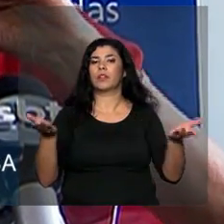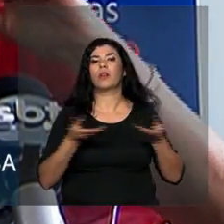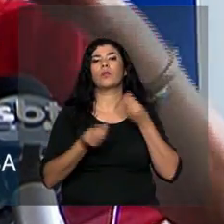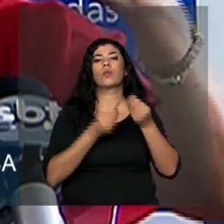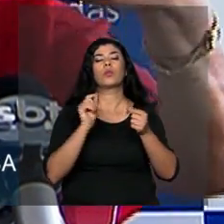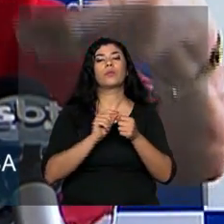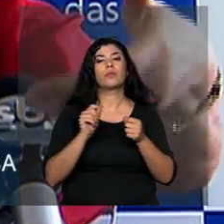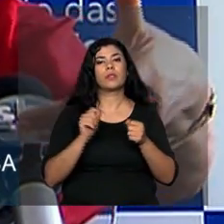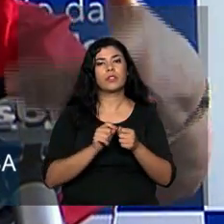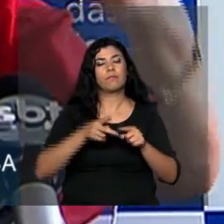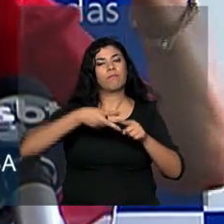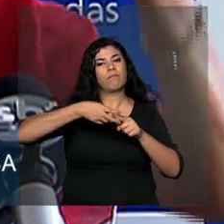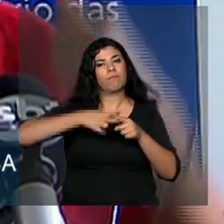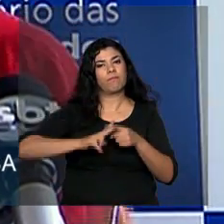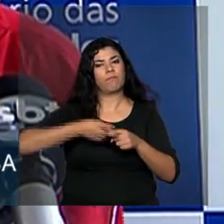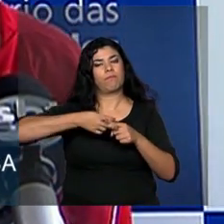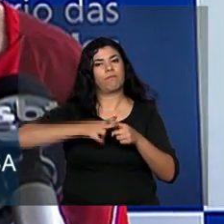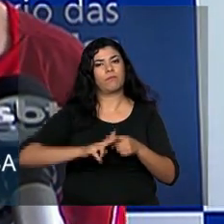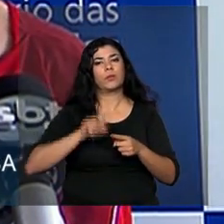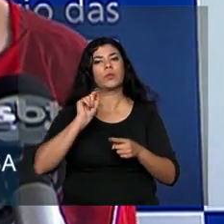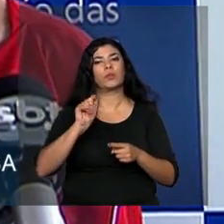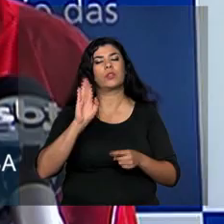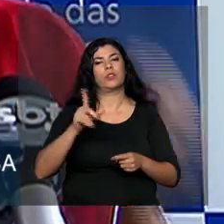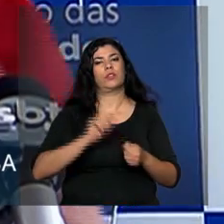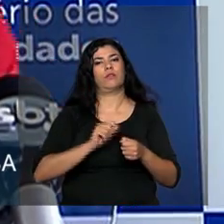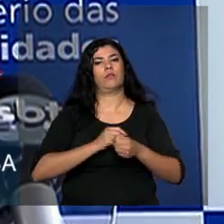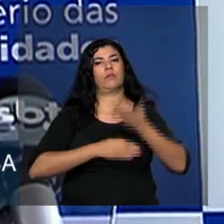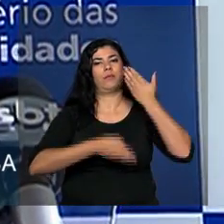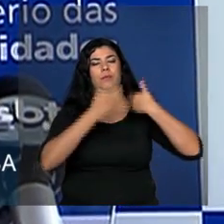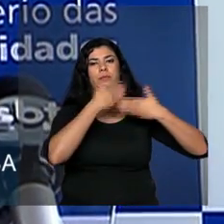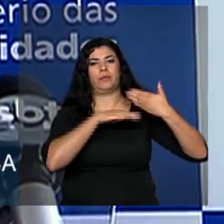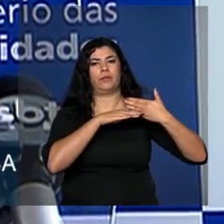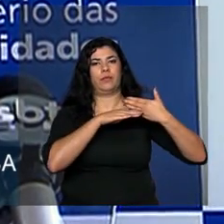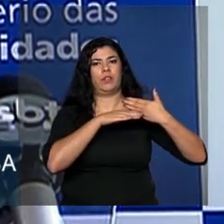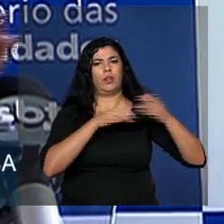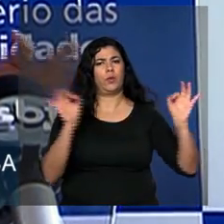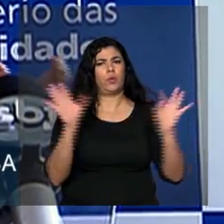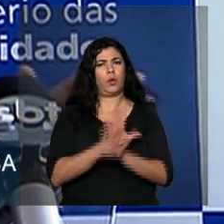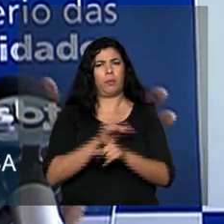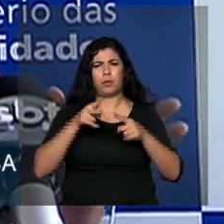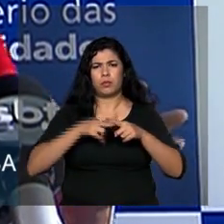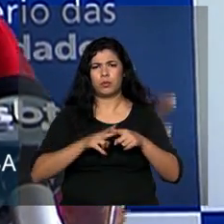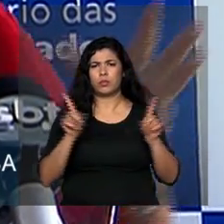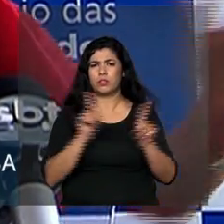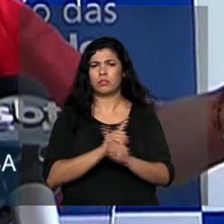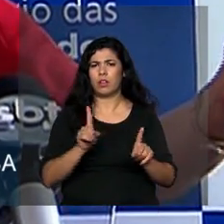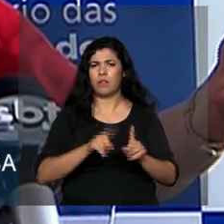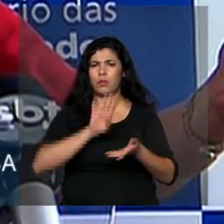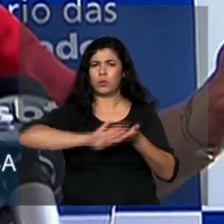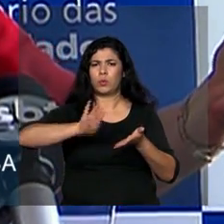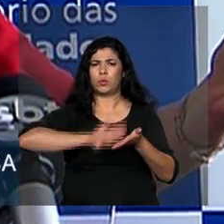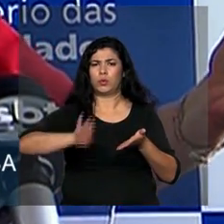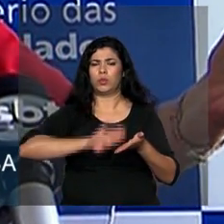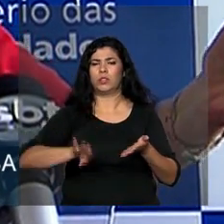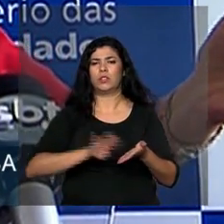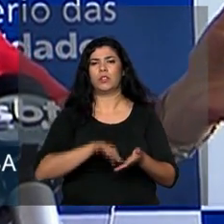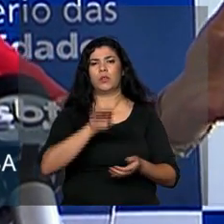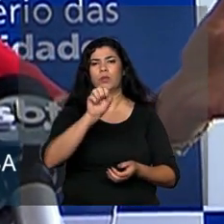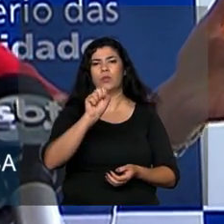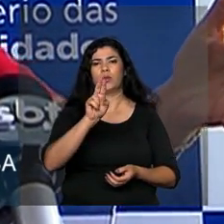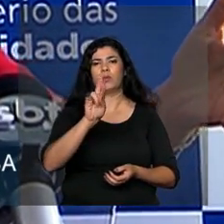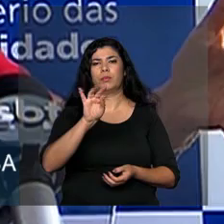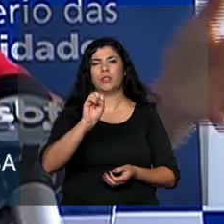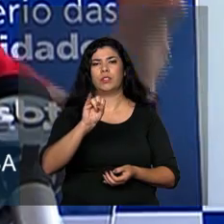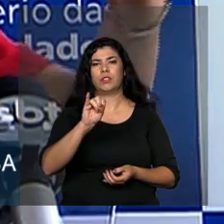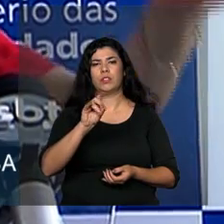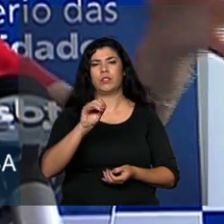Nós estamos reajustando o que nós fizemos. Eu não estou acabando com o subsídio que